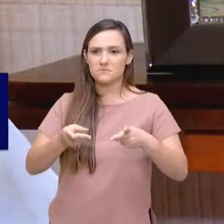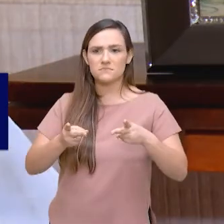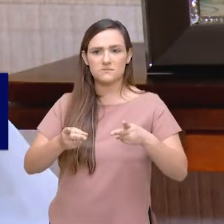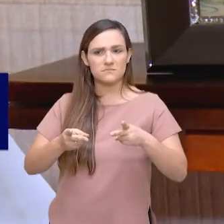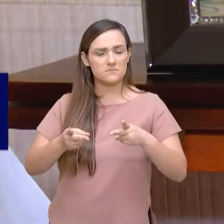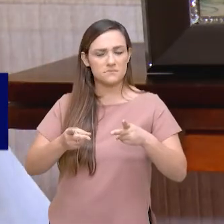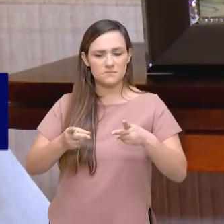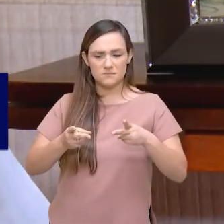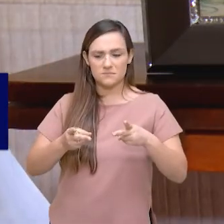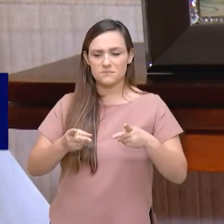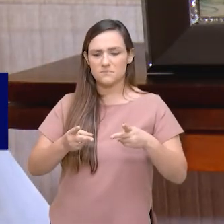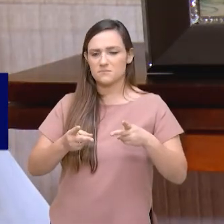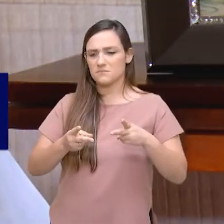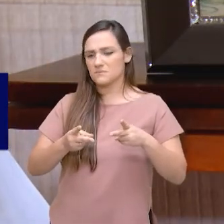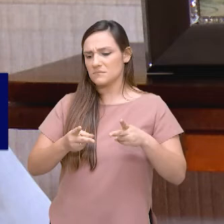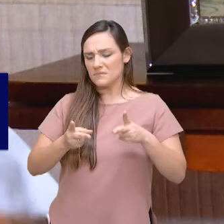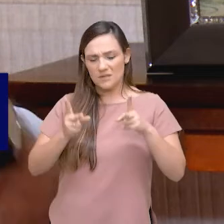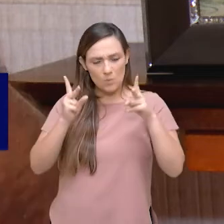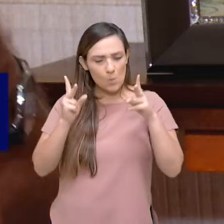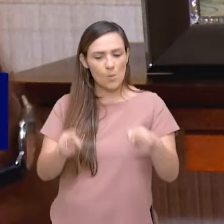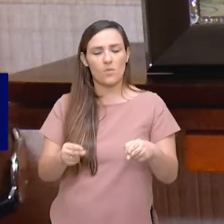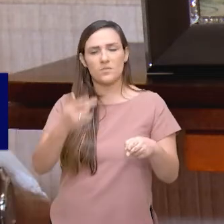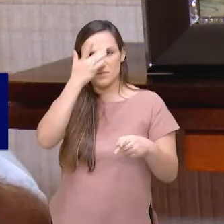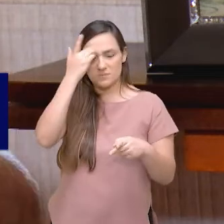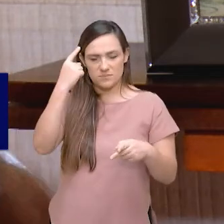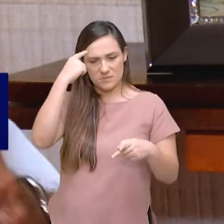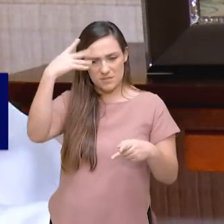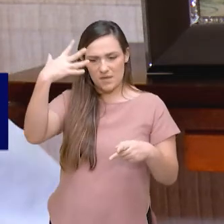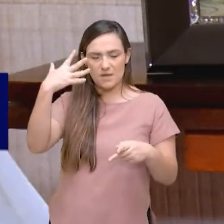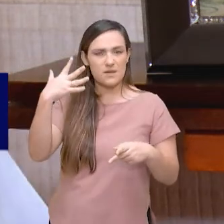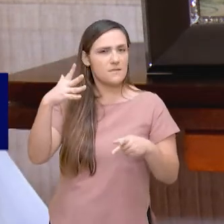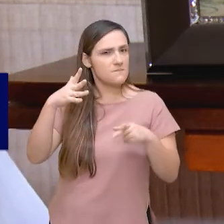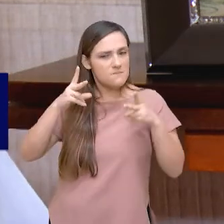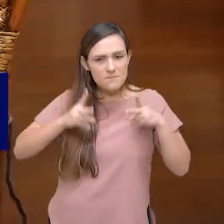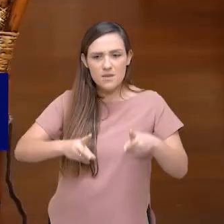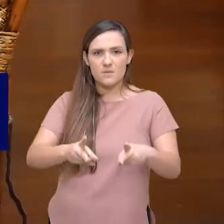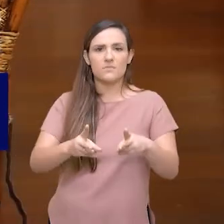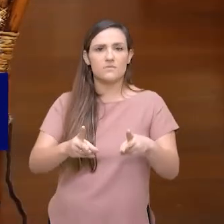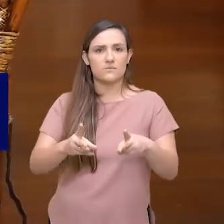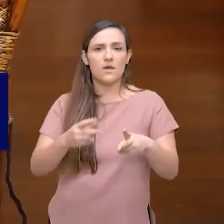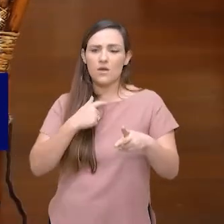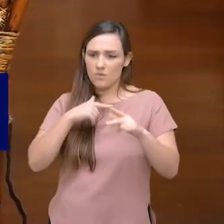os mesmos ideais. É o que eu lego para a juventude de hoje.